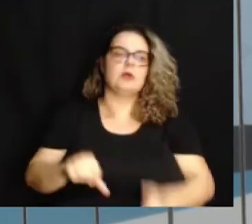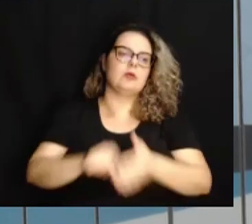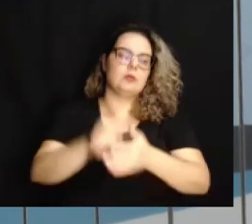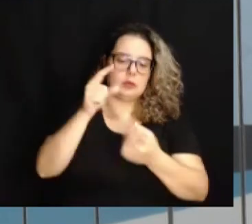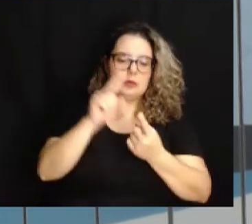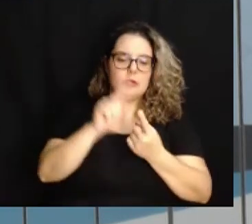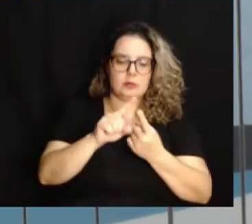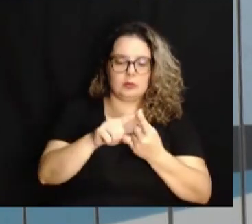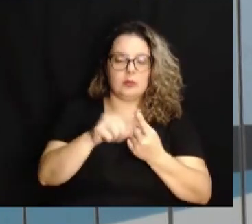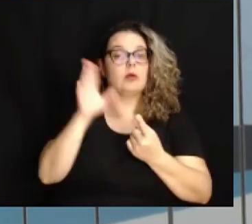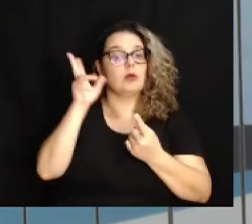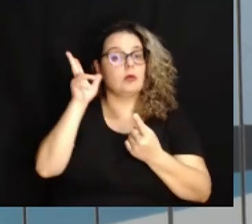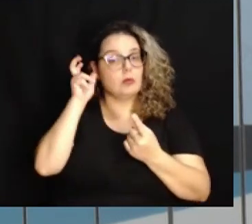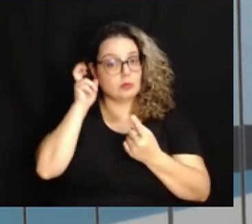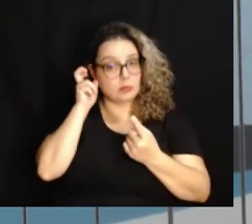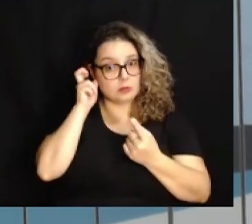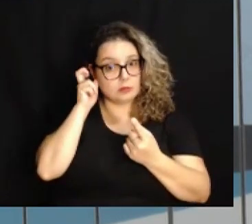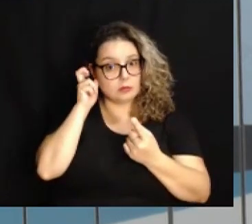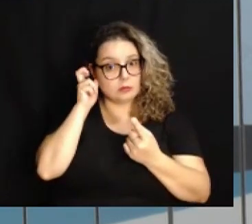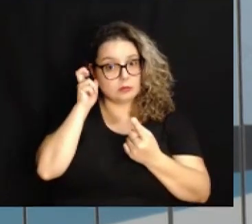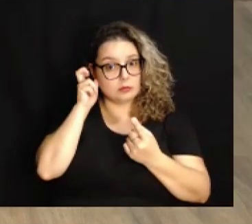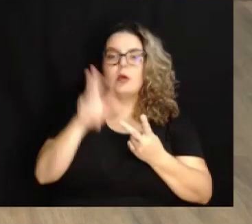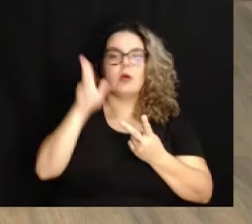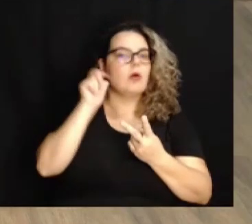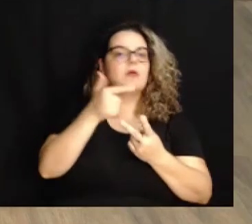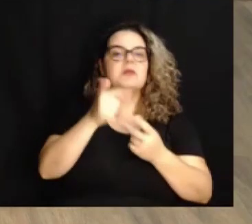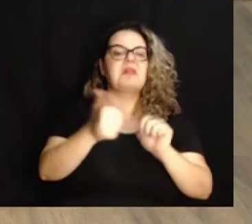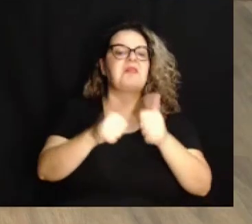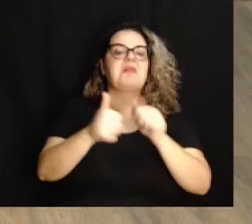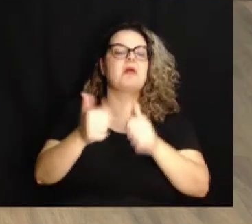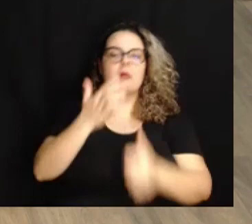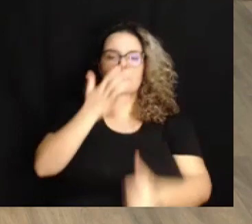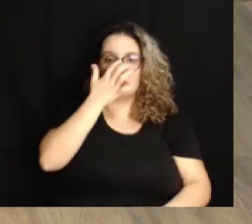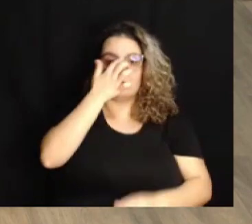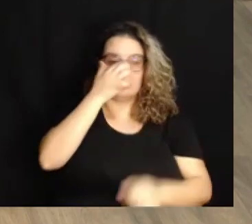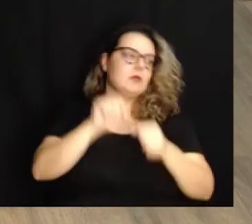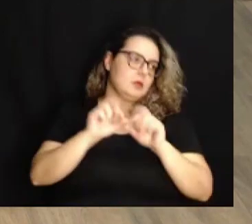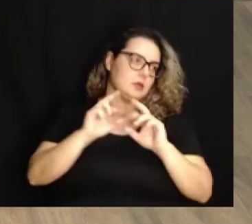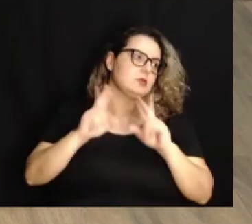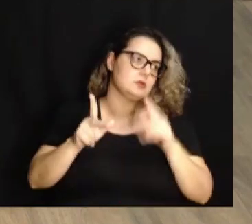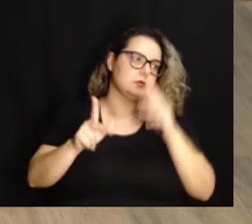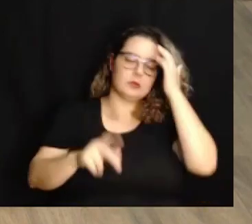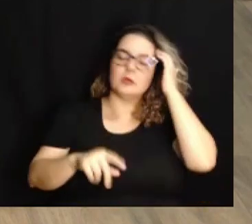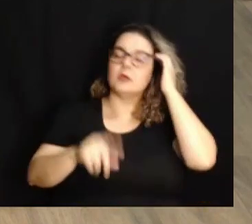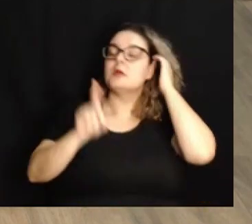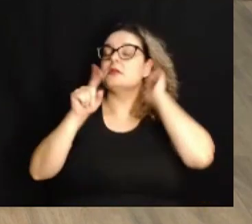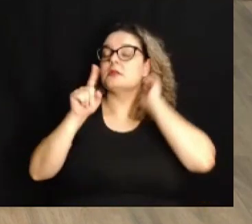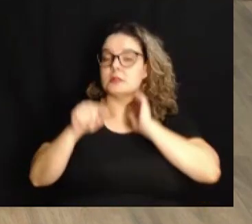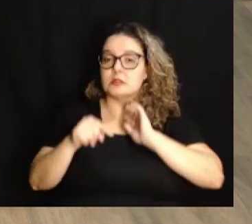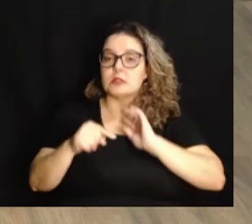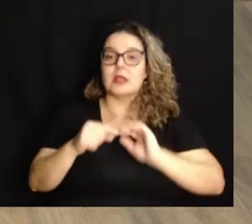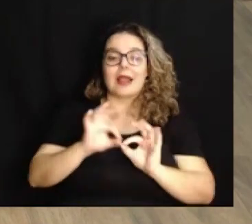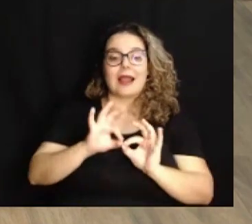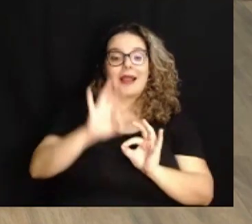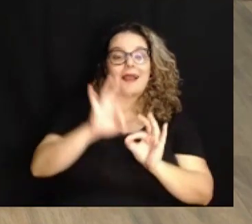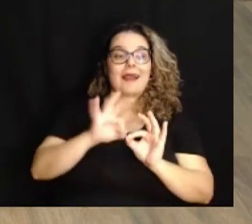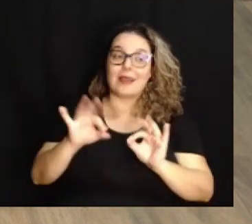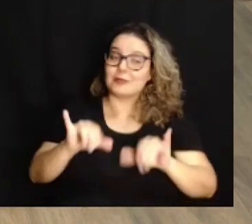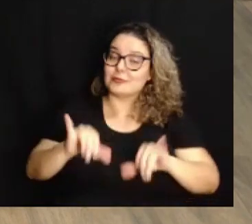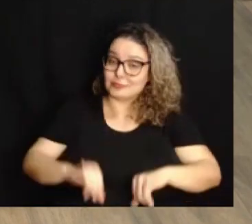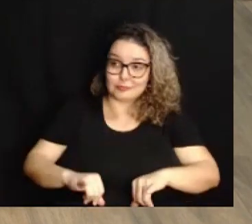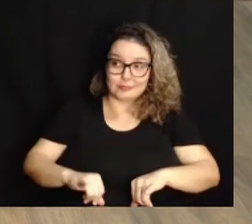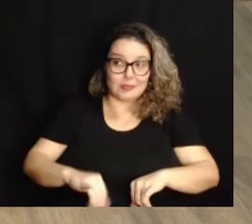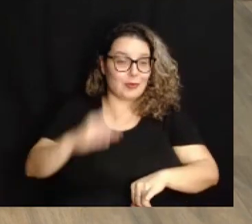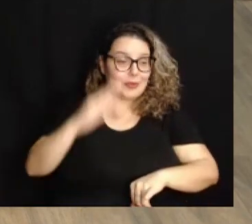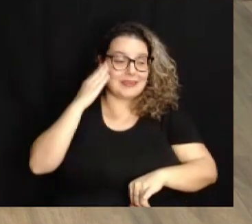ouvir sem julgamento. Sem julgamento. Faz toda a diferença. Porque a régua de sofrimento de cada um de nós é diferente. Total. O que dói em você